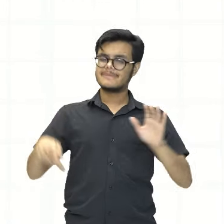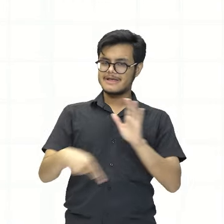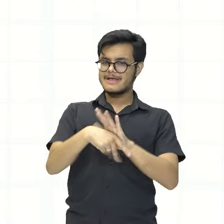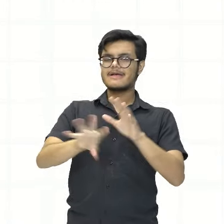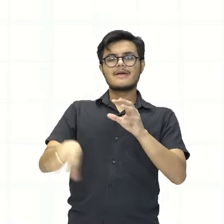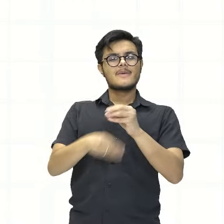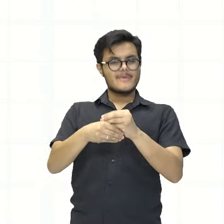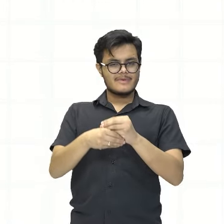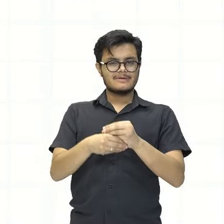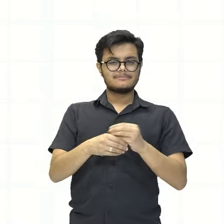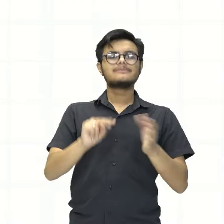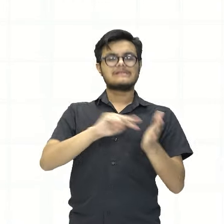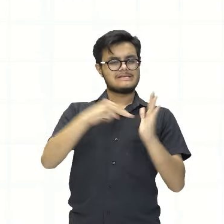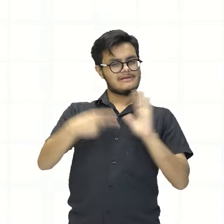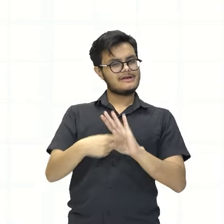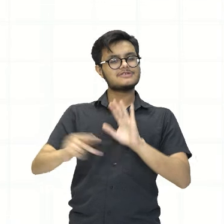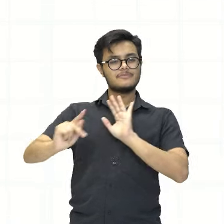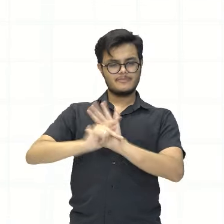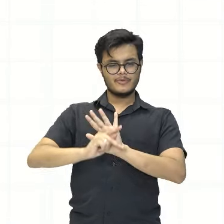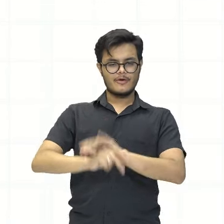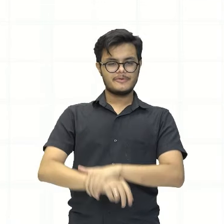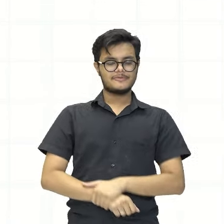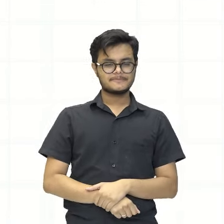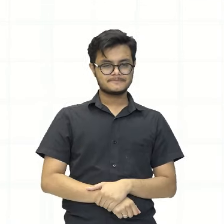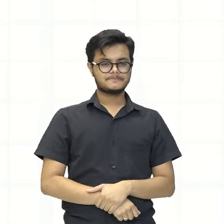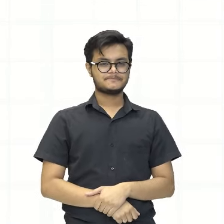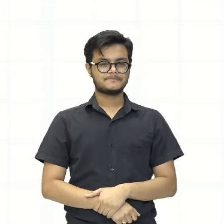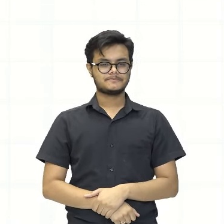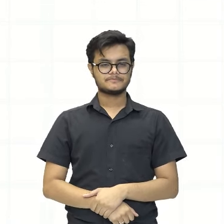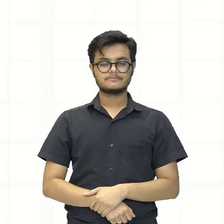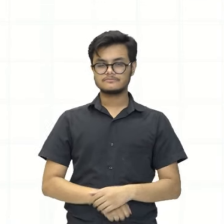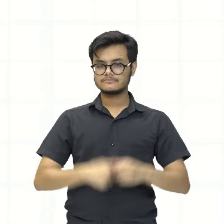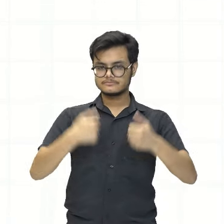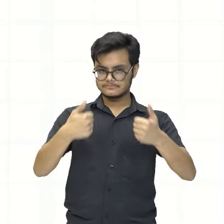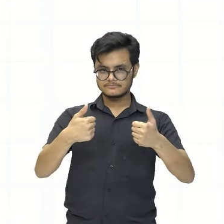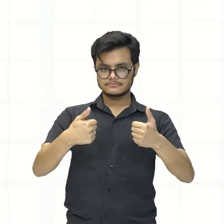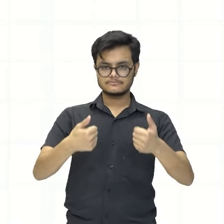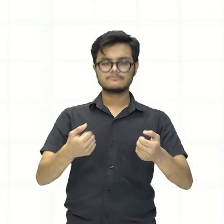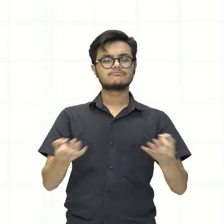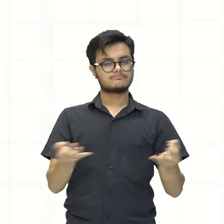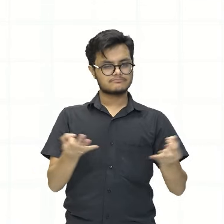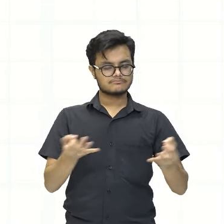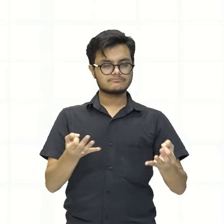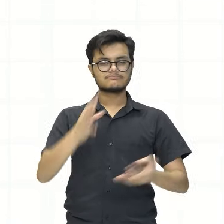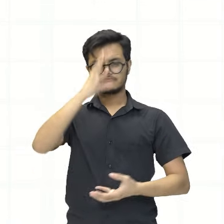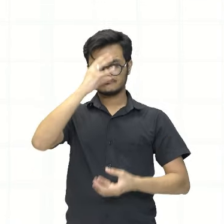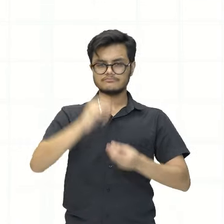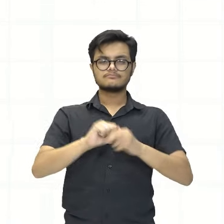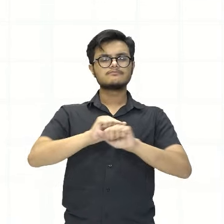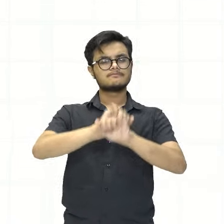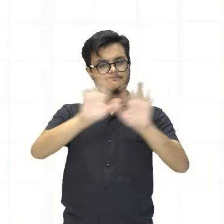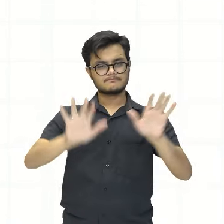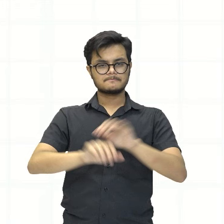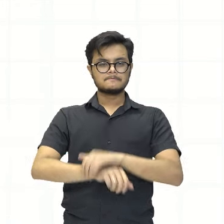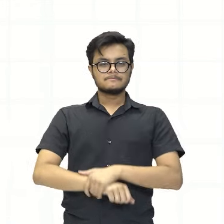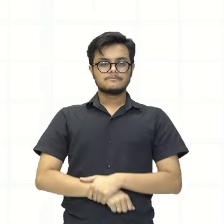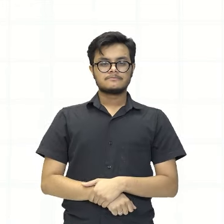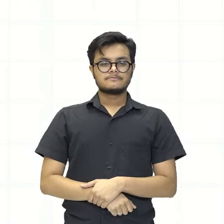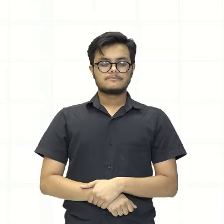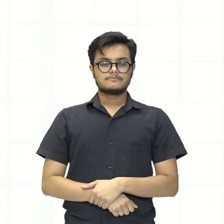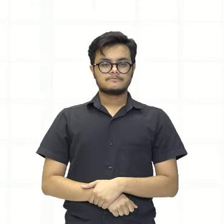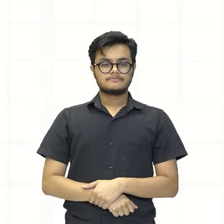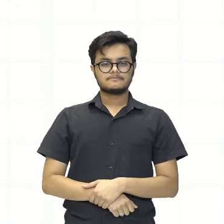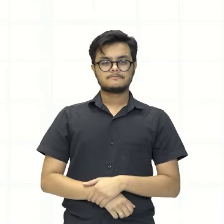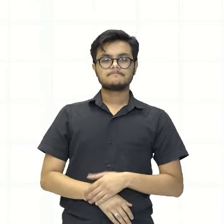portanto significativo Ok então primeira primeira linha aqui já A primeira coluna já foi preenchida E